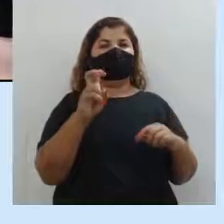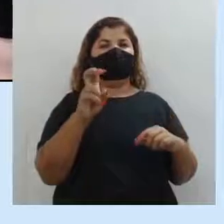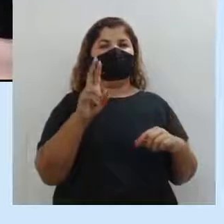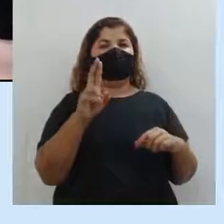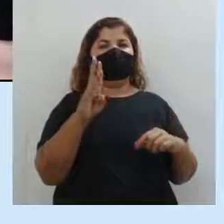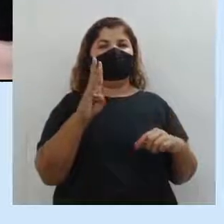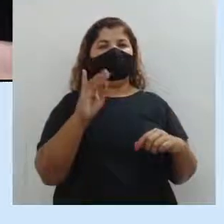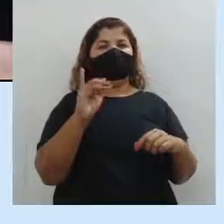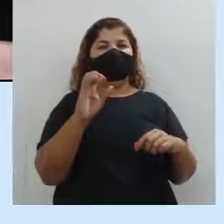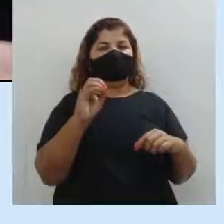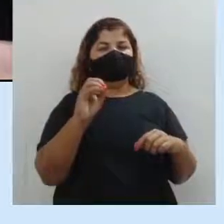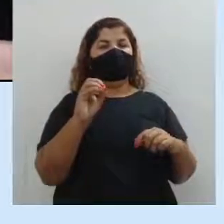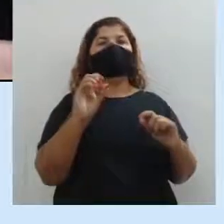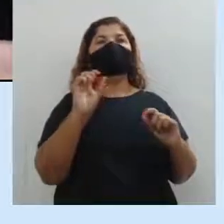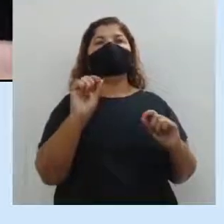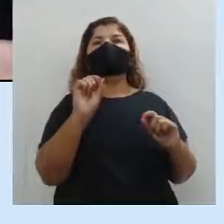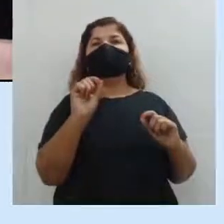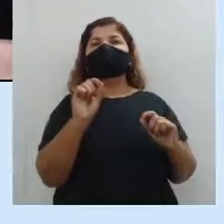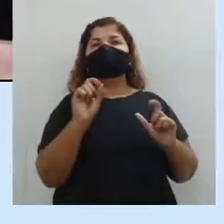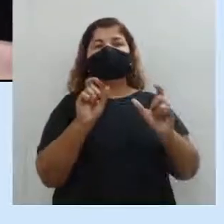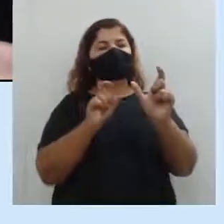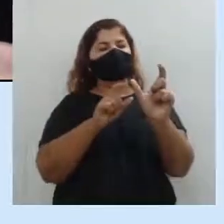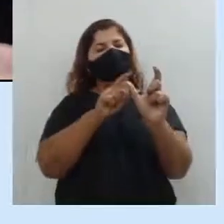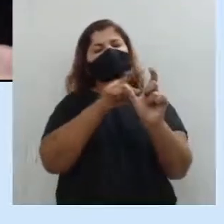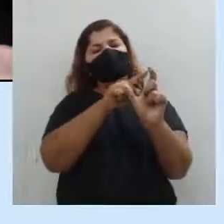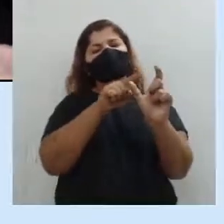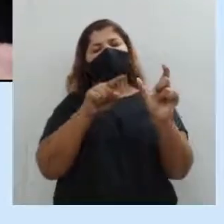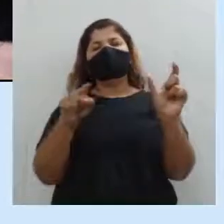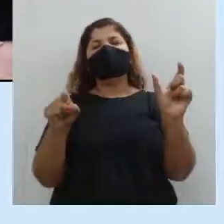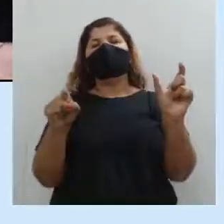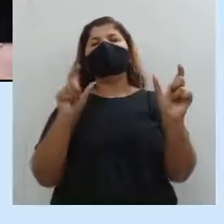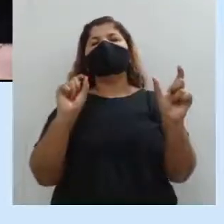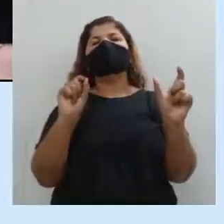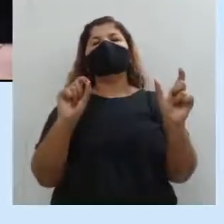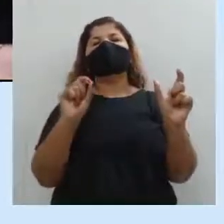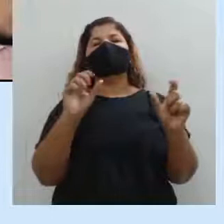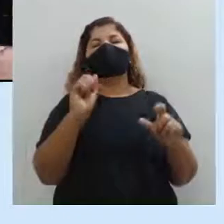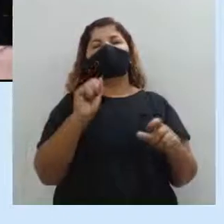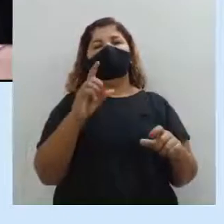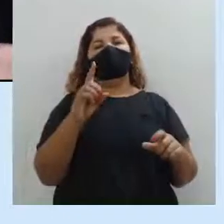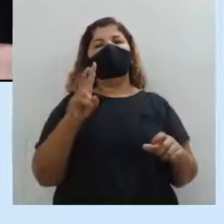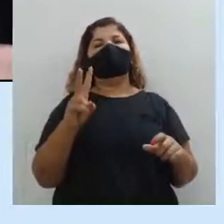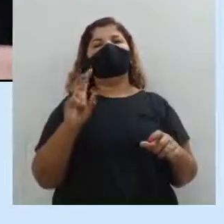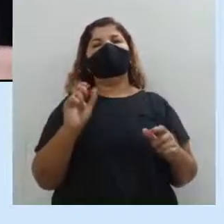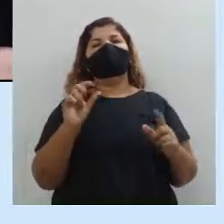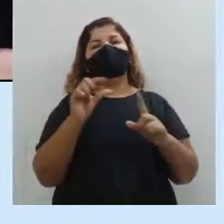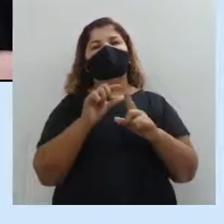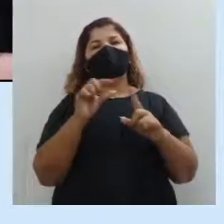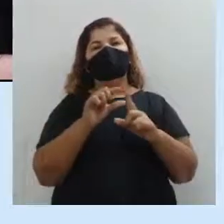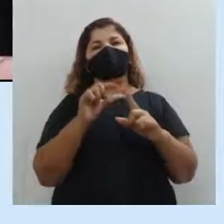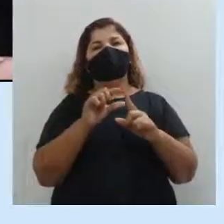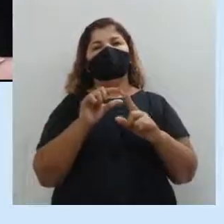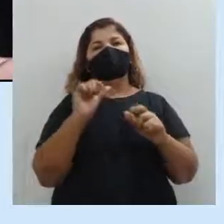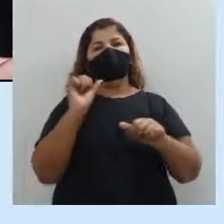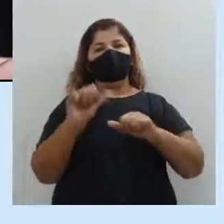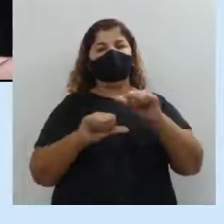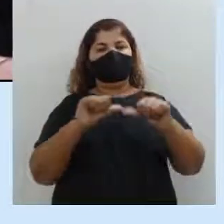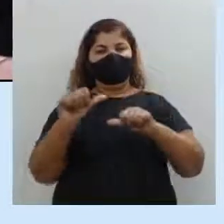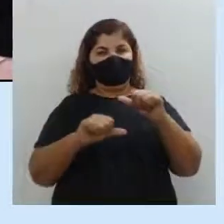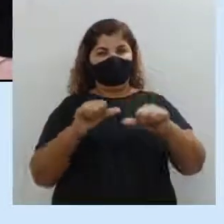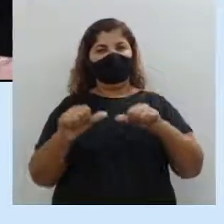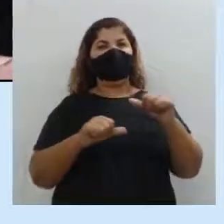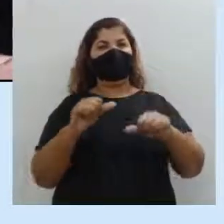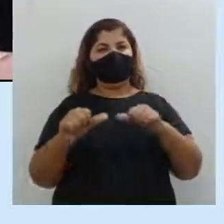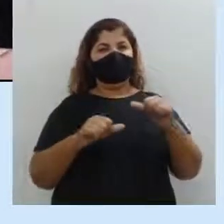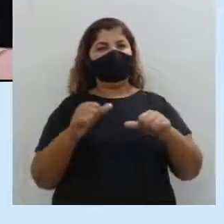Logo no comecinho, me diz qual é o advérbio e a palavra que ele está